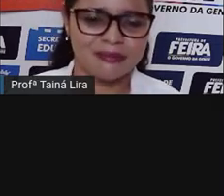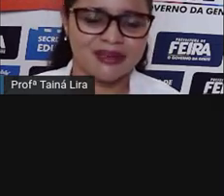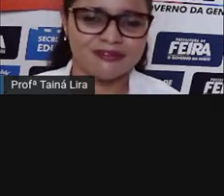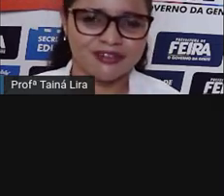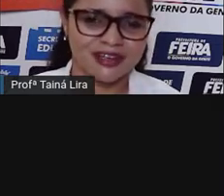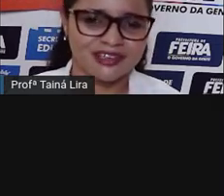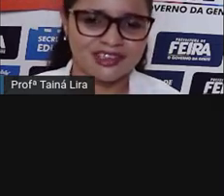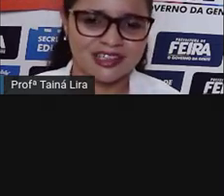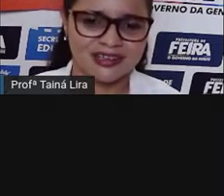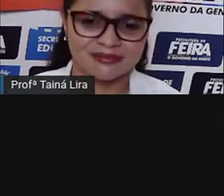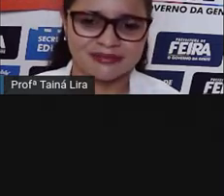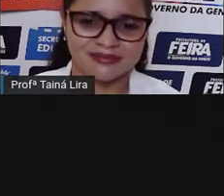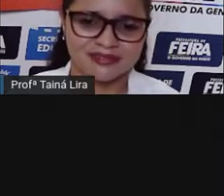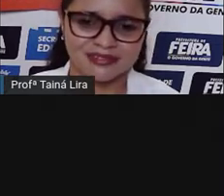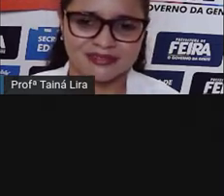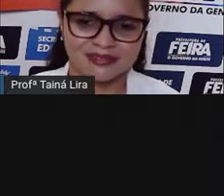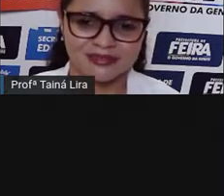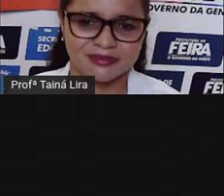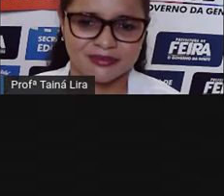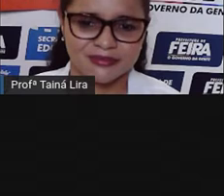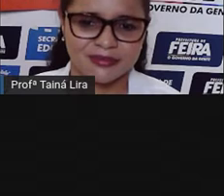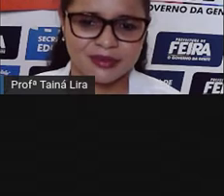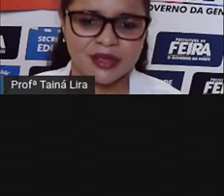venha a minha festa